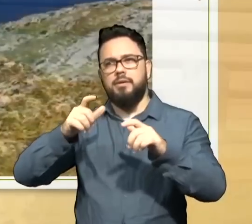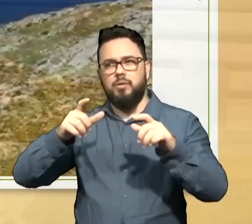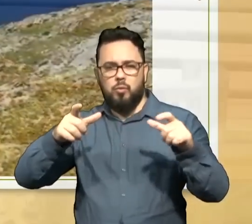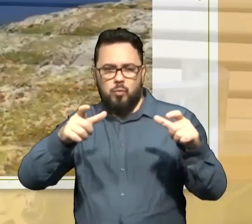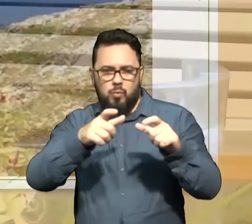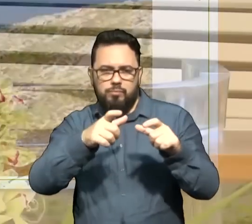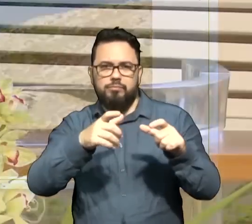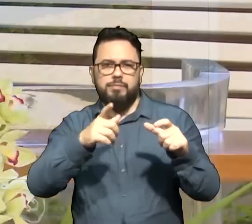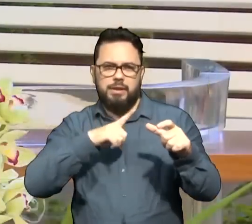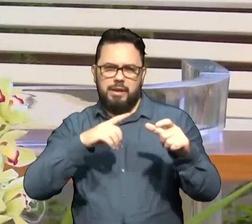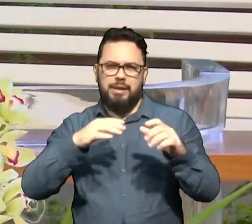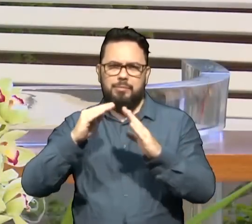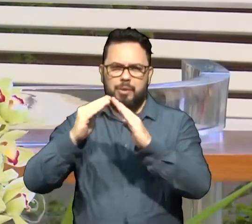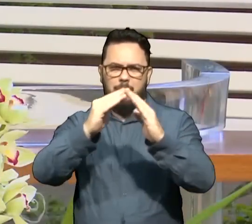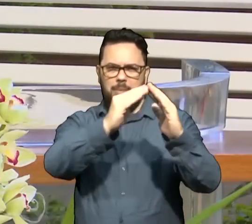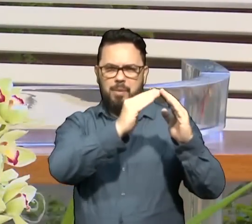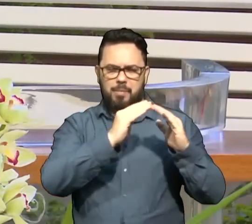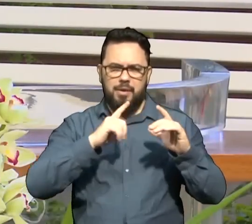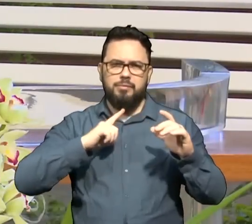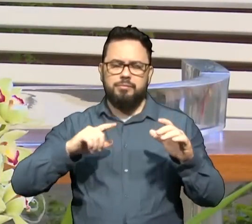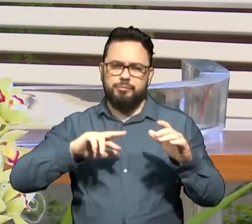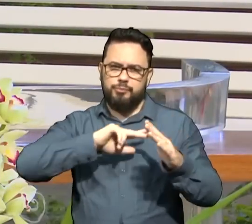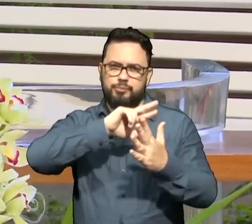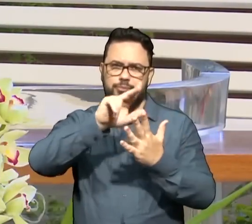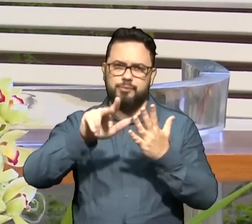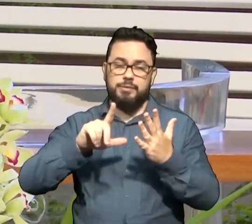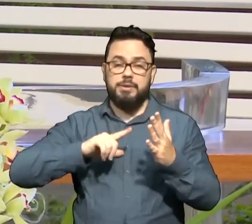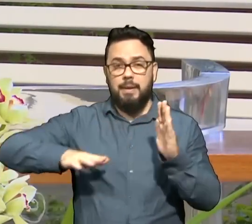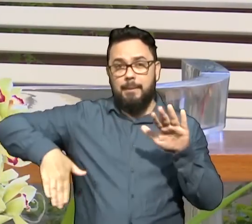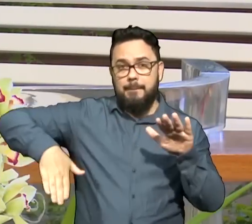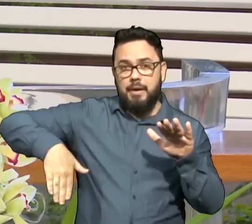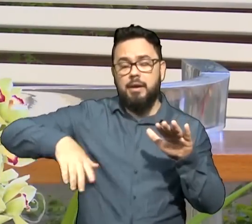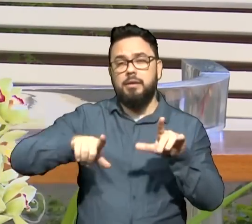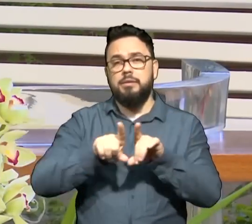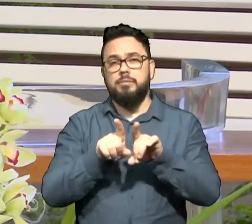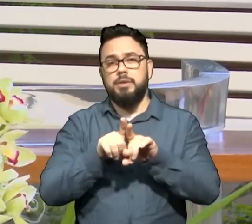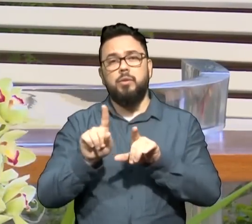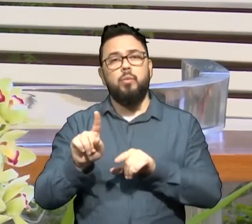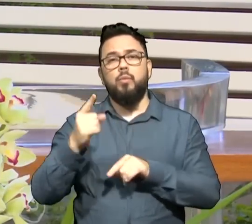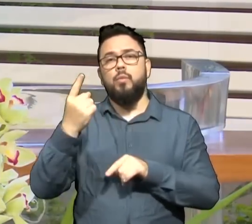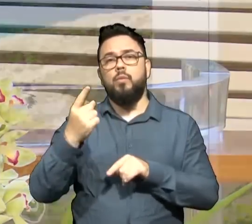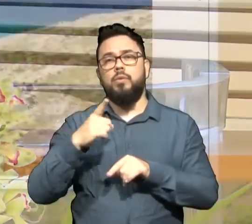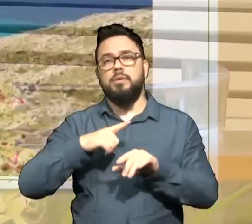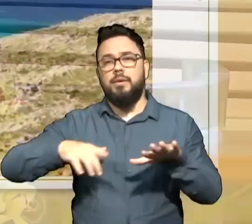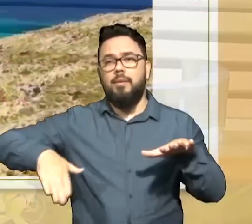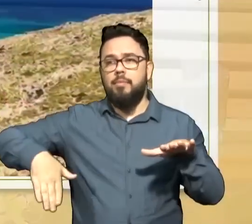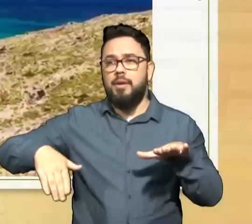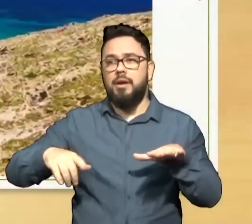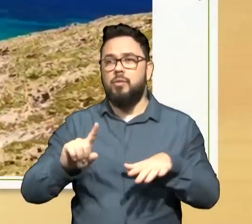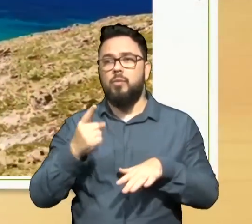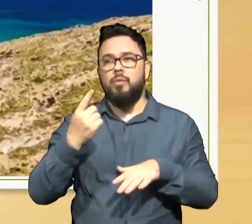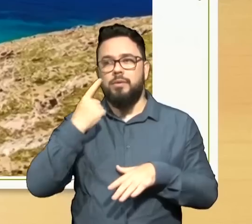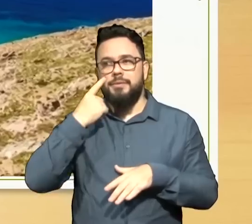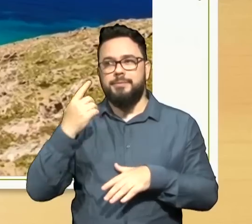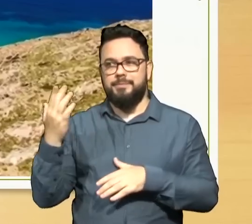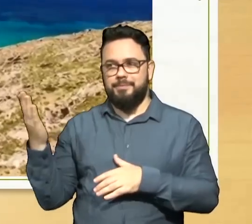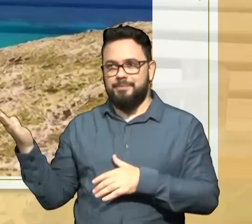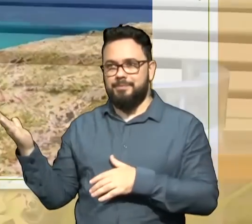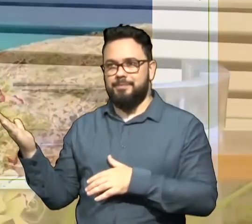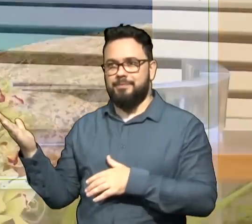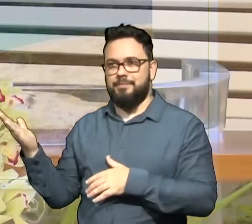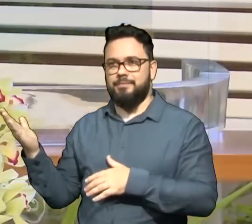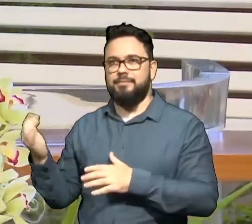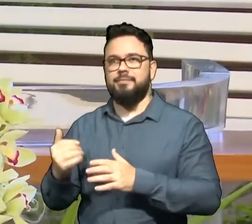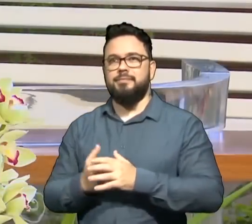casas hoje esta é uma praia que tem ali é o único lugar que tem uma praia desse jeito alguns até imaginam que foi aí que João teria aquela